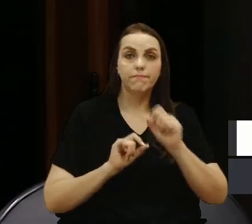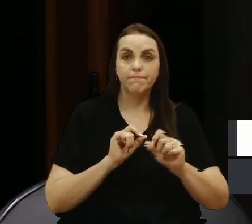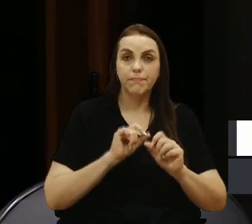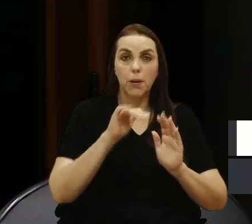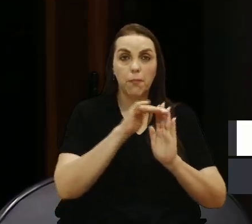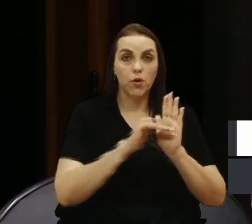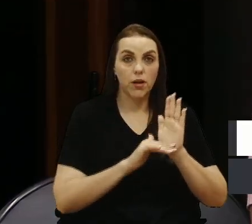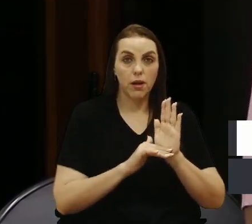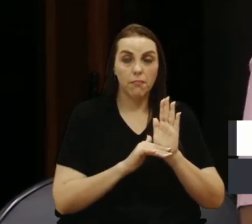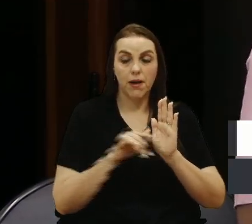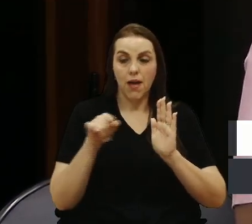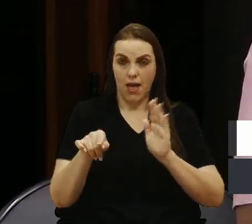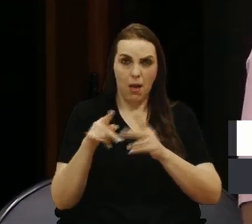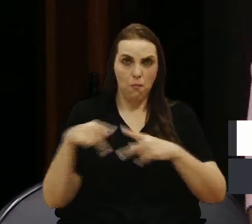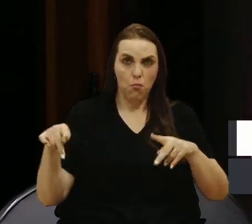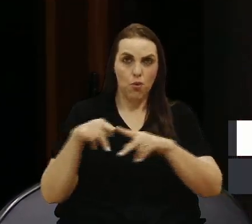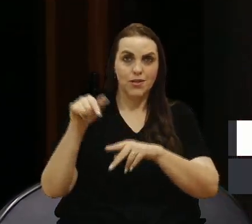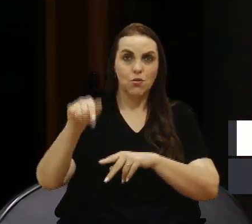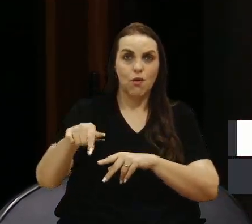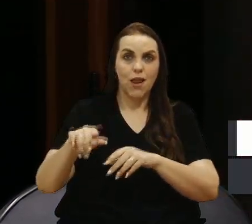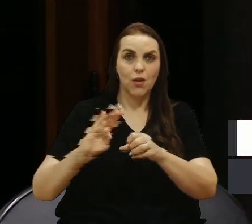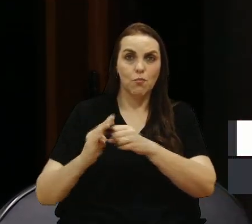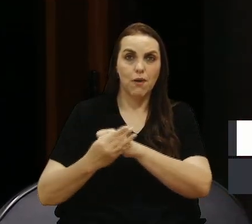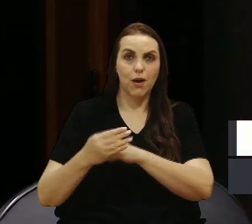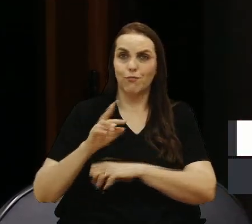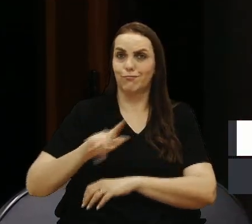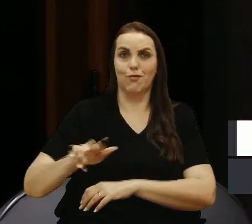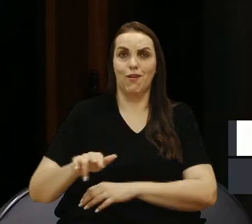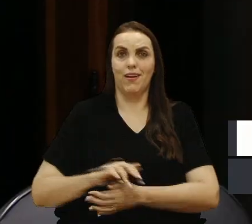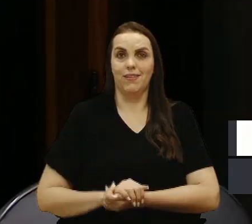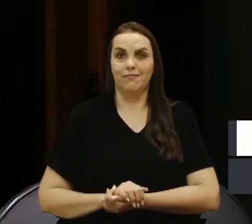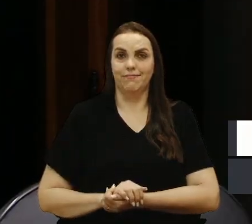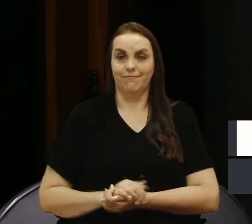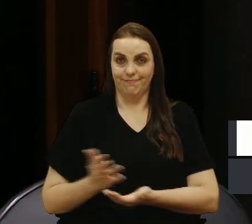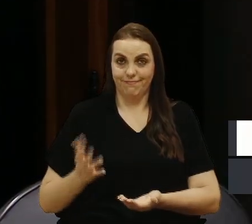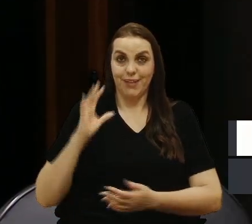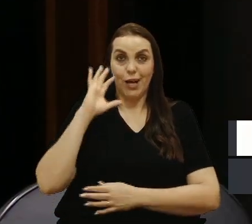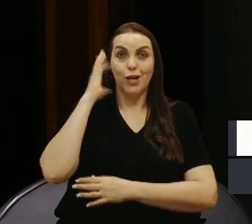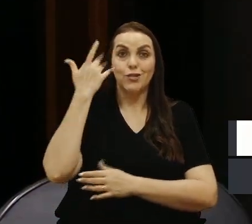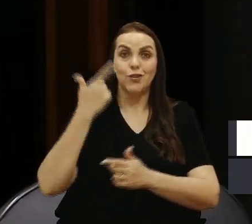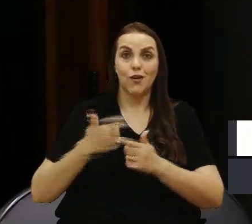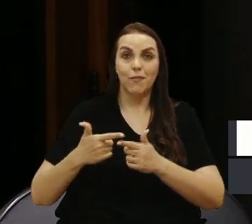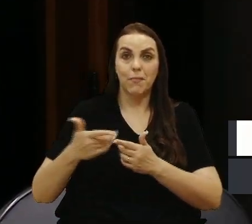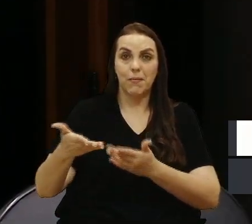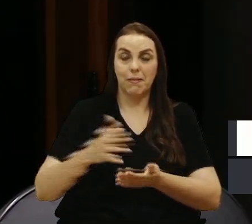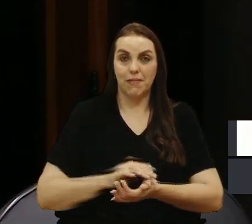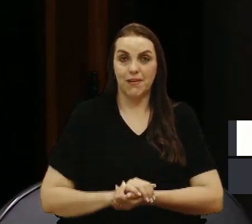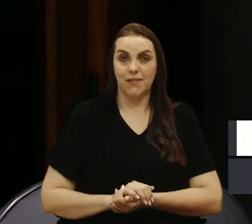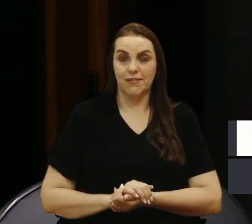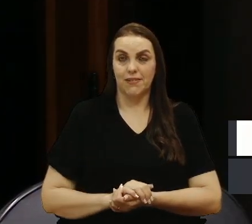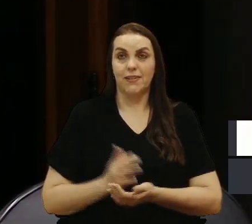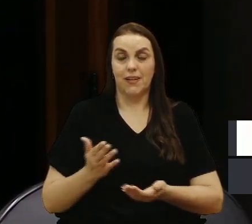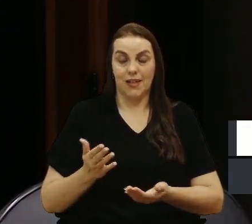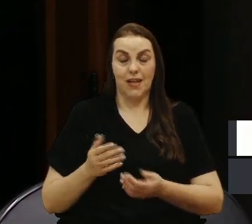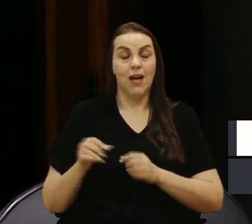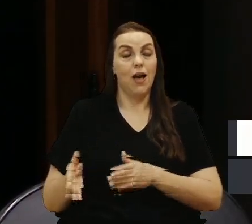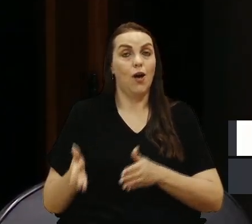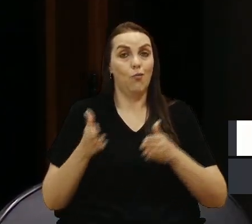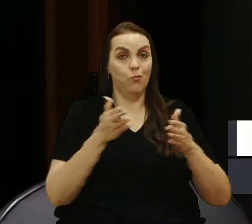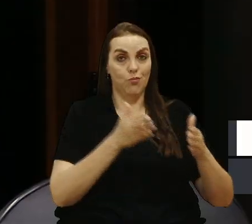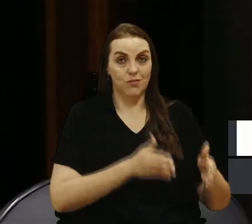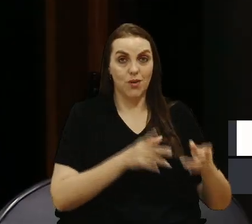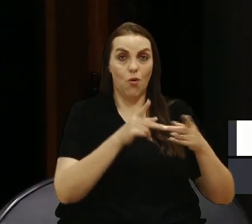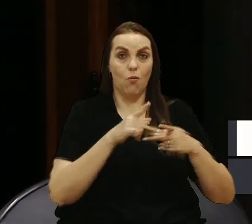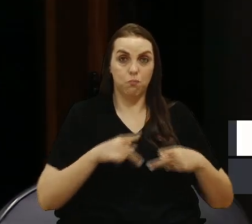Campos da Serra que não é. Então resolvam o problema, porque senão a oposição, o